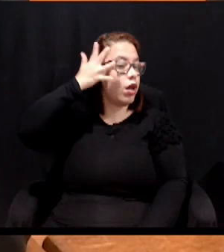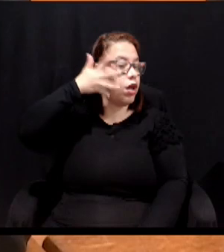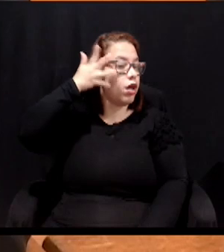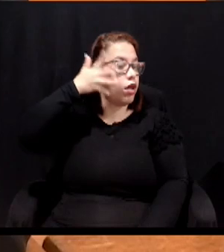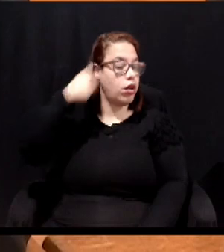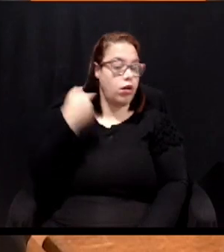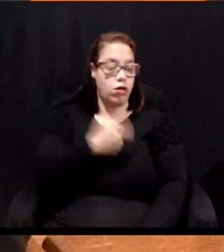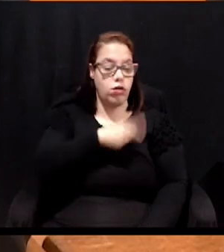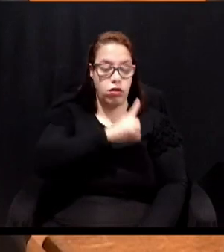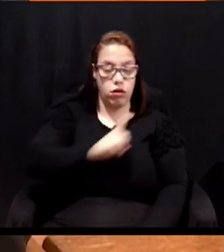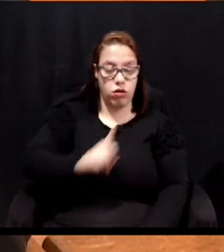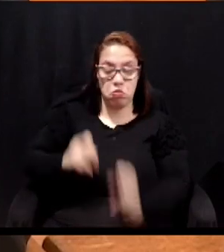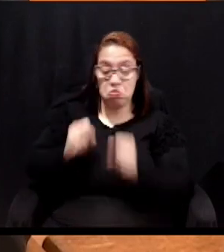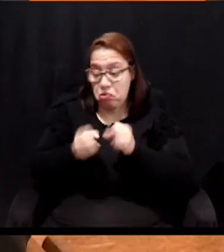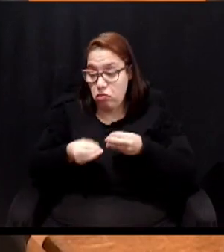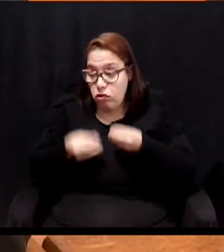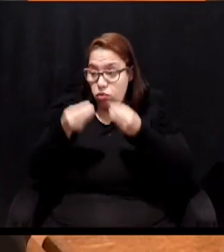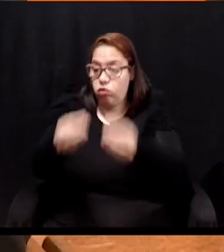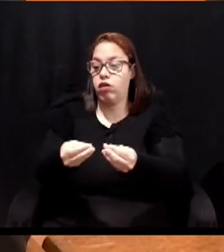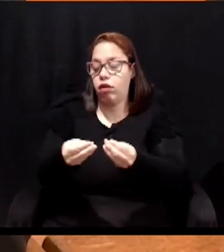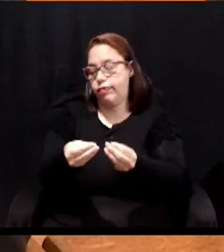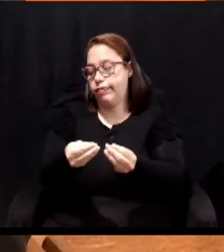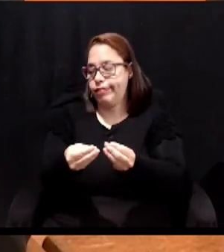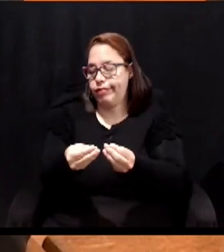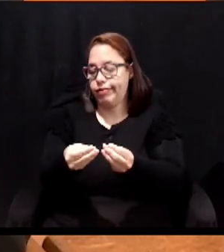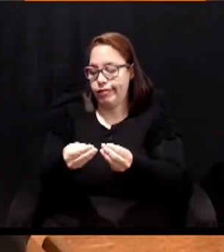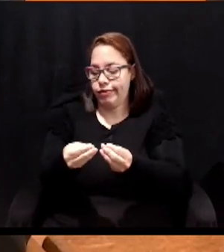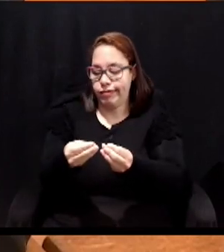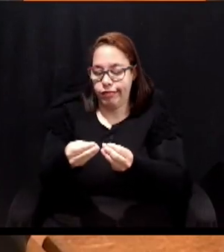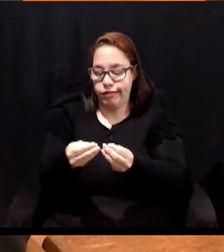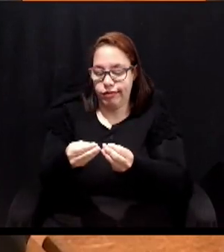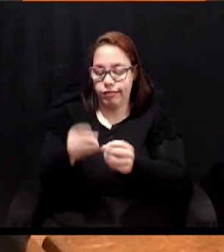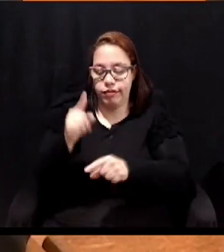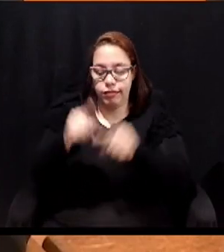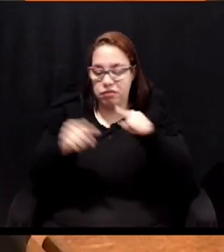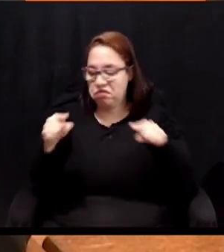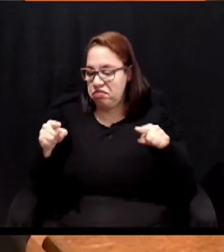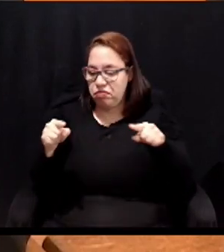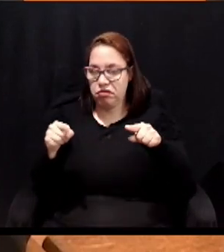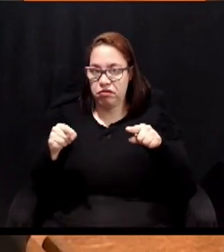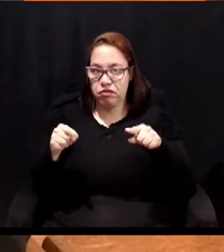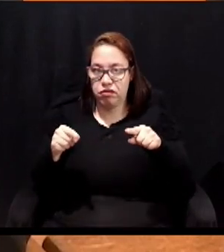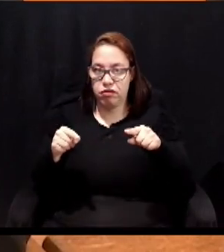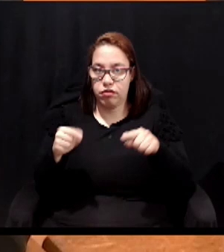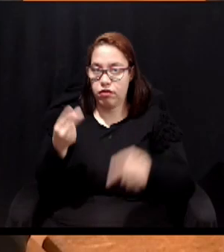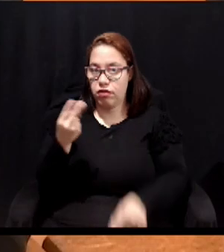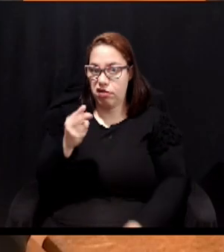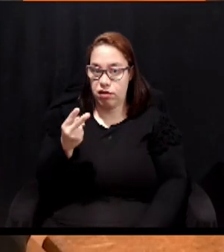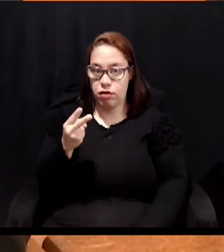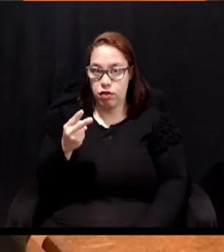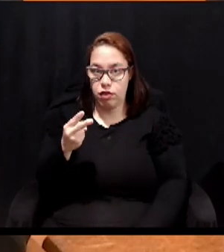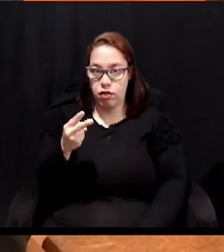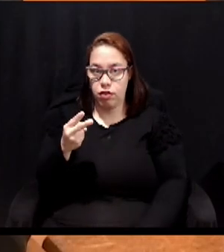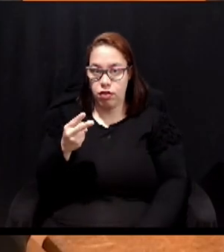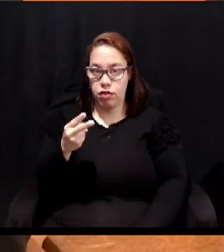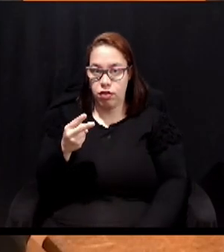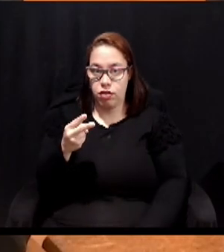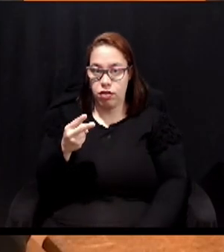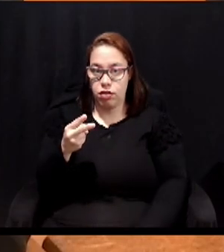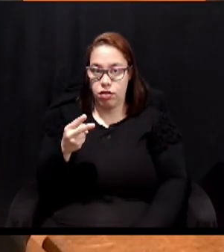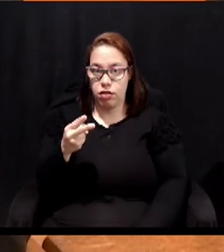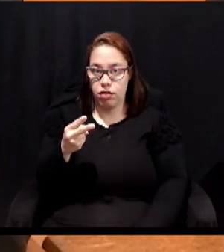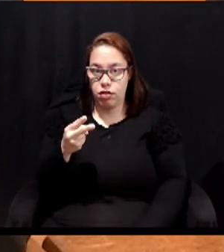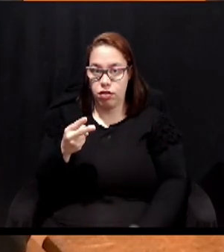diretoria pode dar para diversos segmentos. Aqui você tem 2 segmentos. Eu vou pegar o segmento do Maurinei,